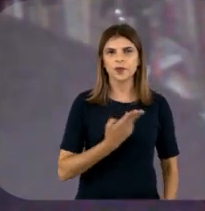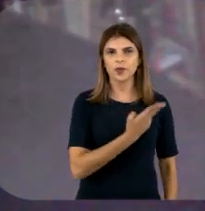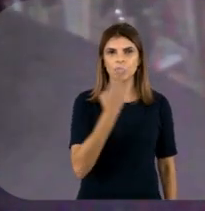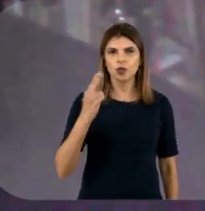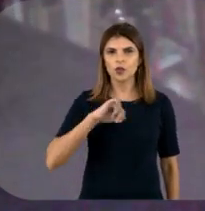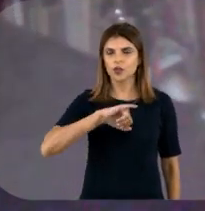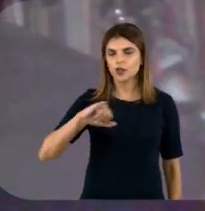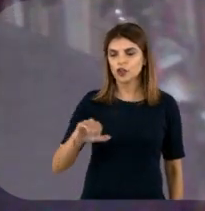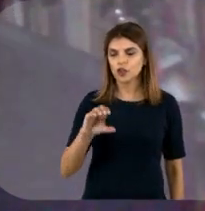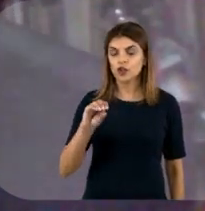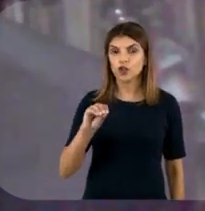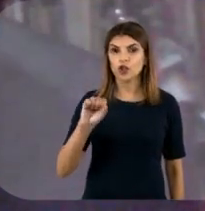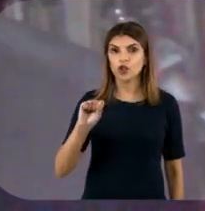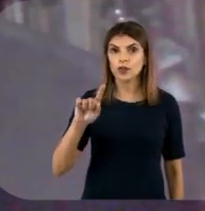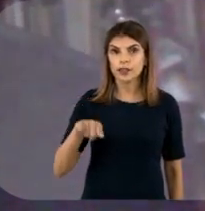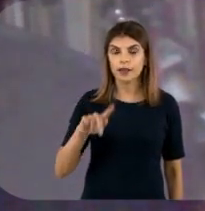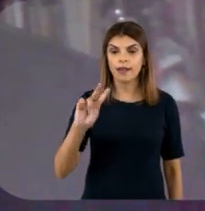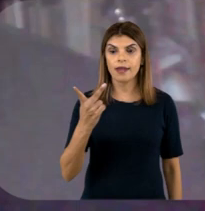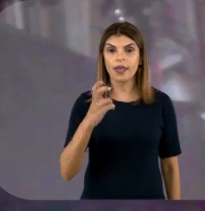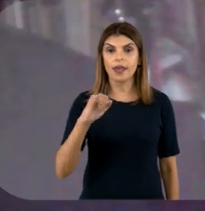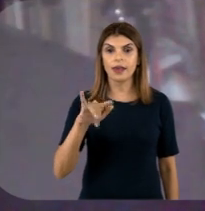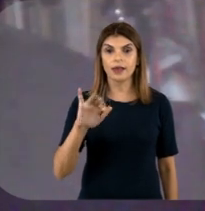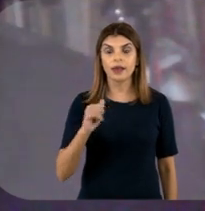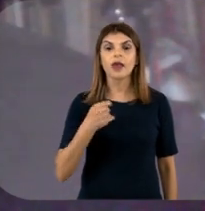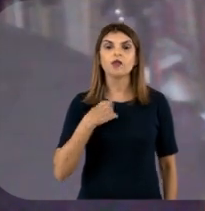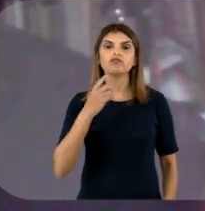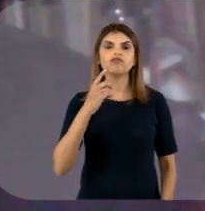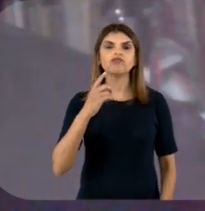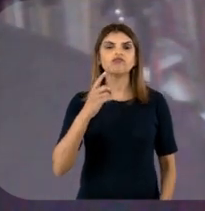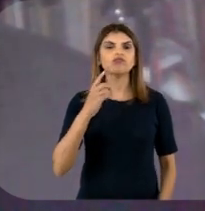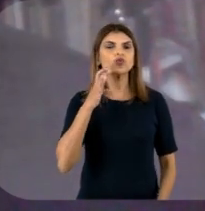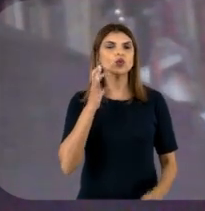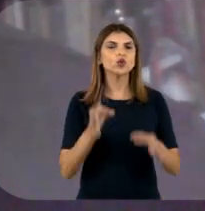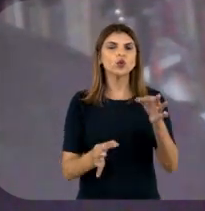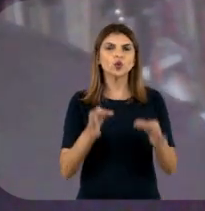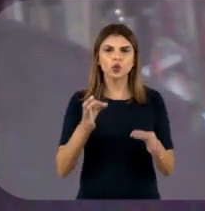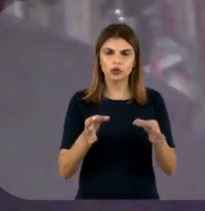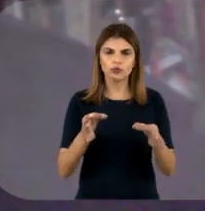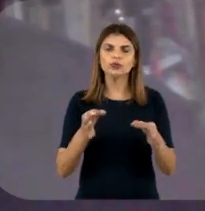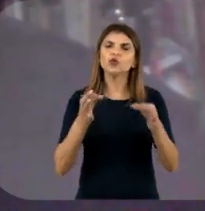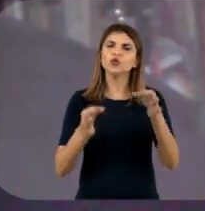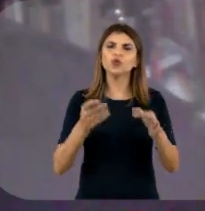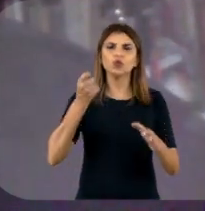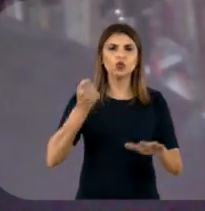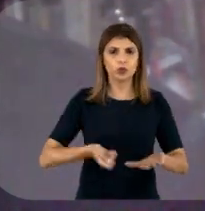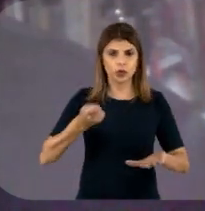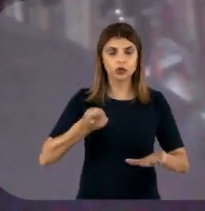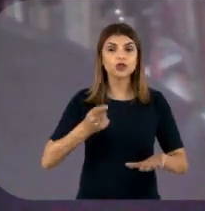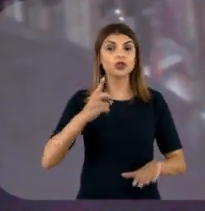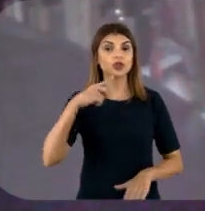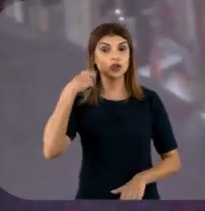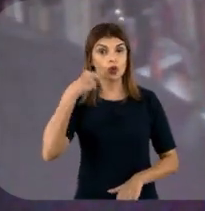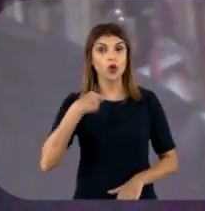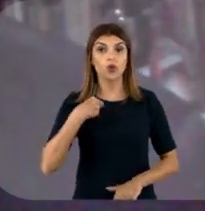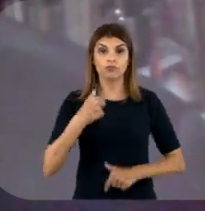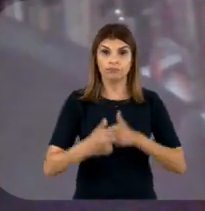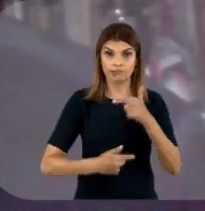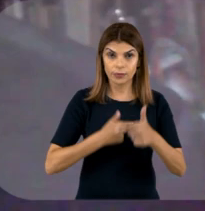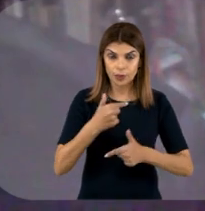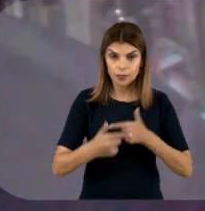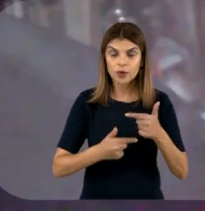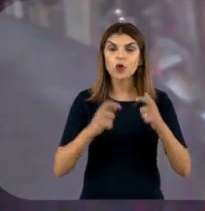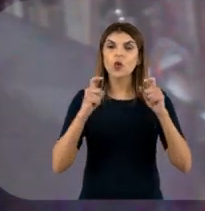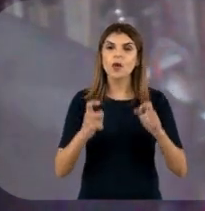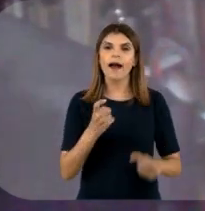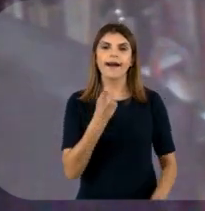Meu nome é José Henrique Rodrigues Torres, eu sou juiz de direito e atuo atualmente no Tribunal do